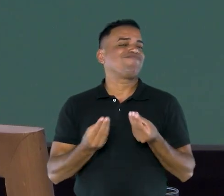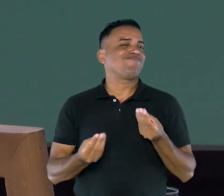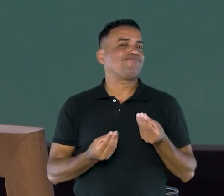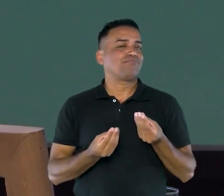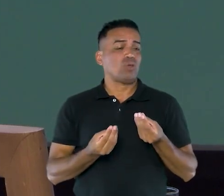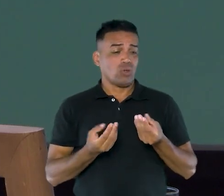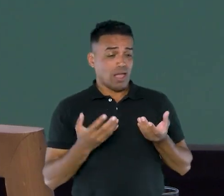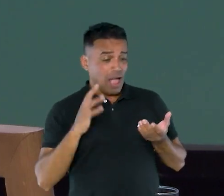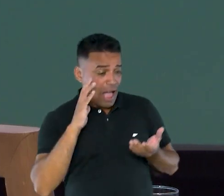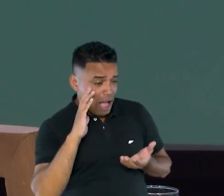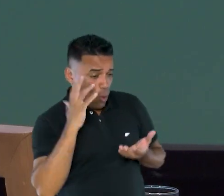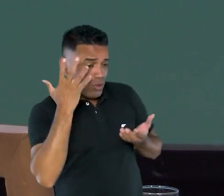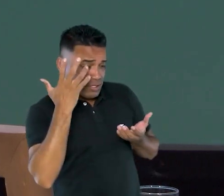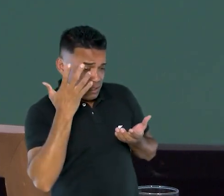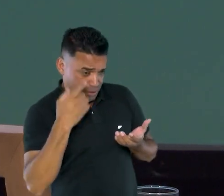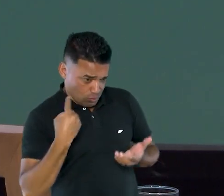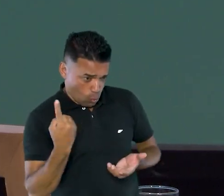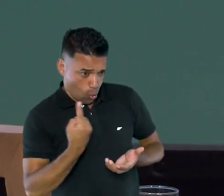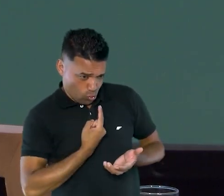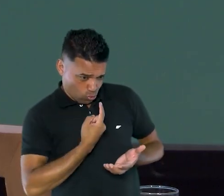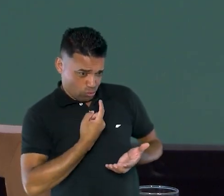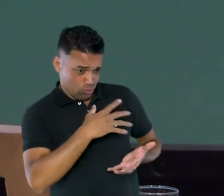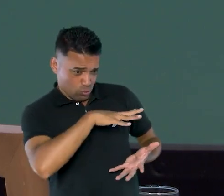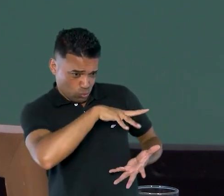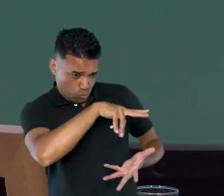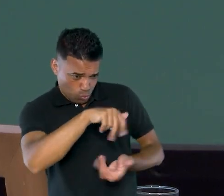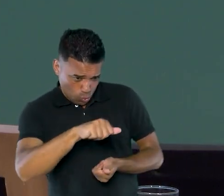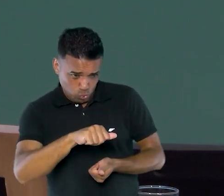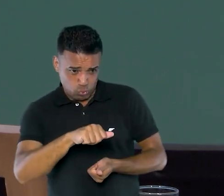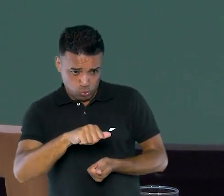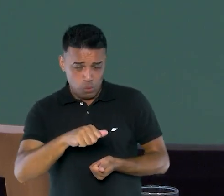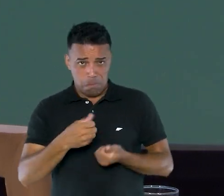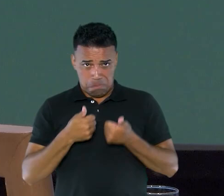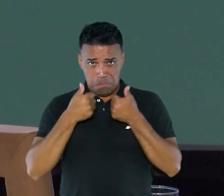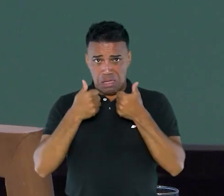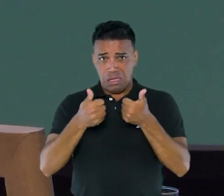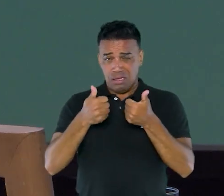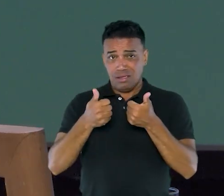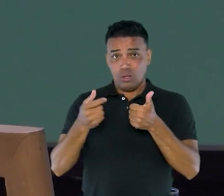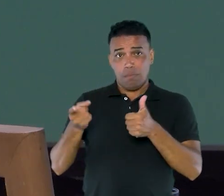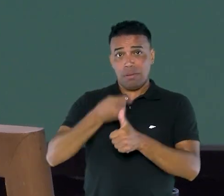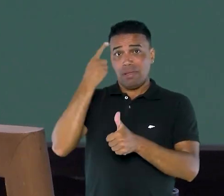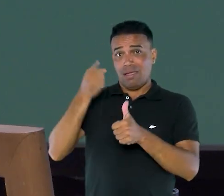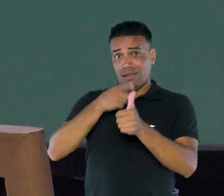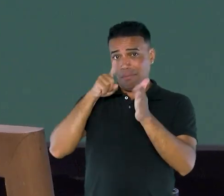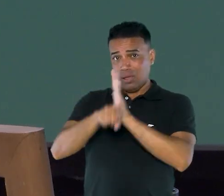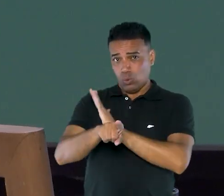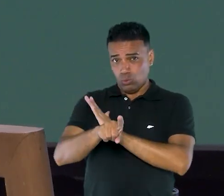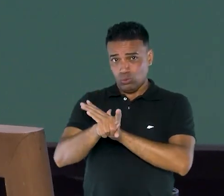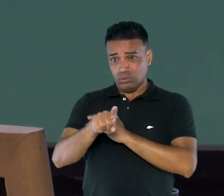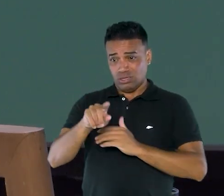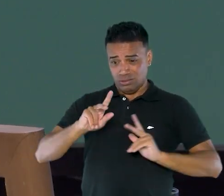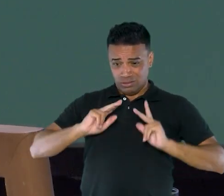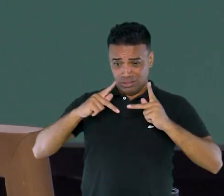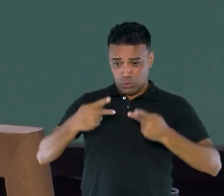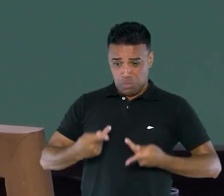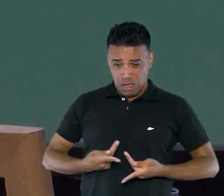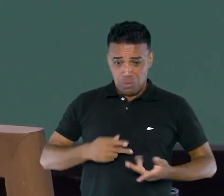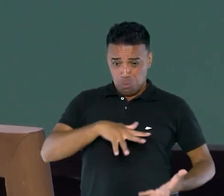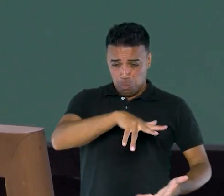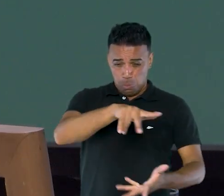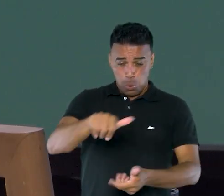que está acontecendo? A gente está bem? Né? Então, a primeira pergunta, estamos bem? Talvez